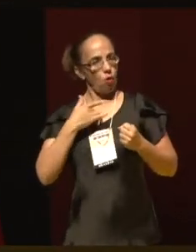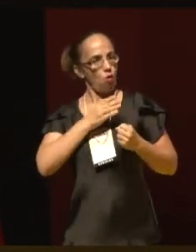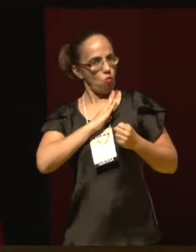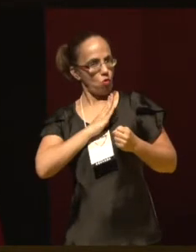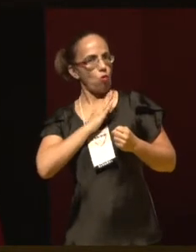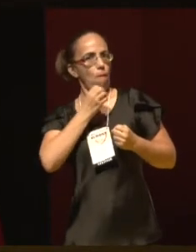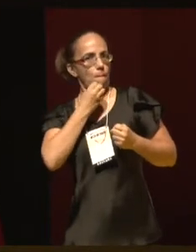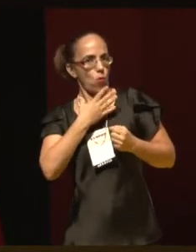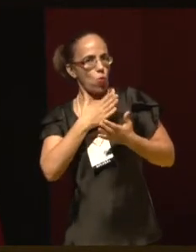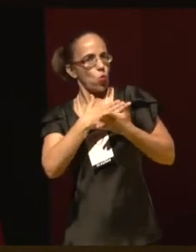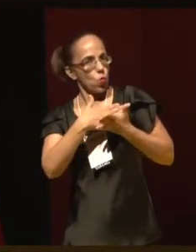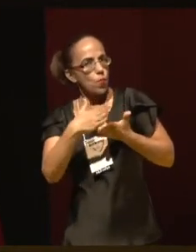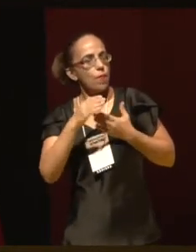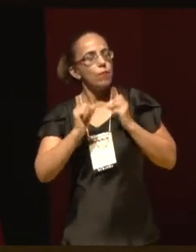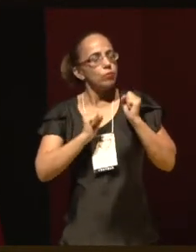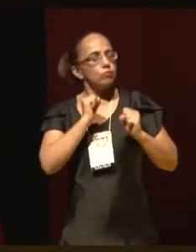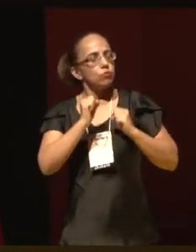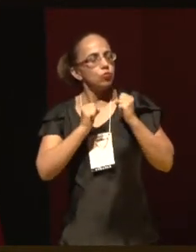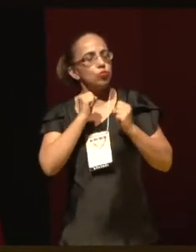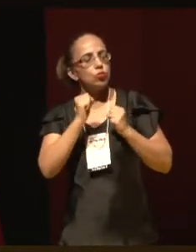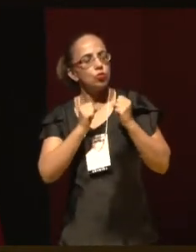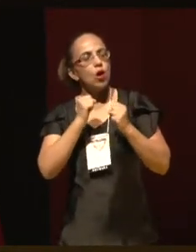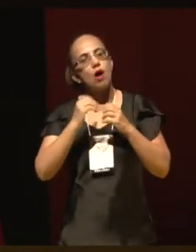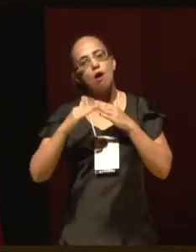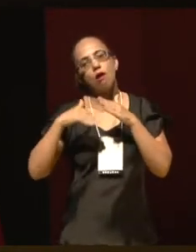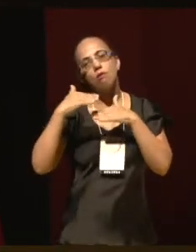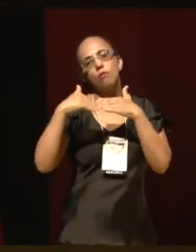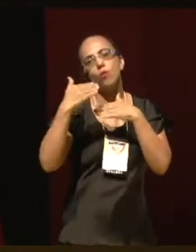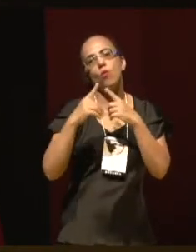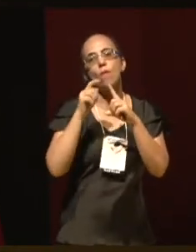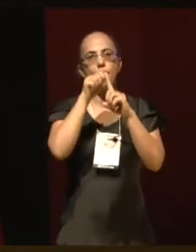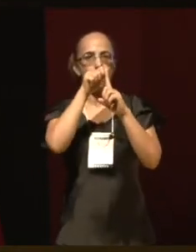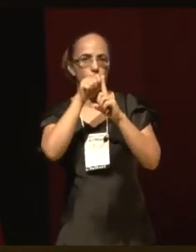Começa a correr e passa 1 mês.